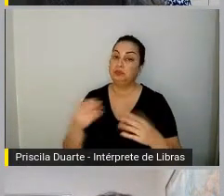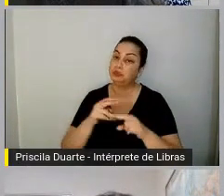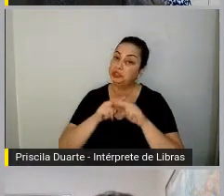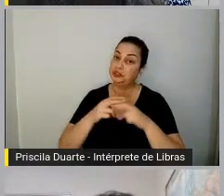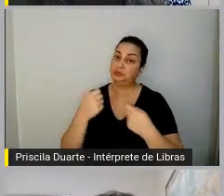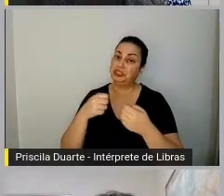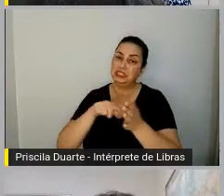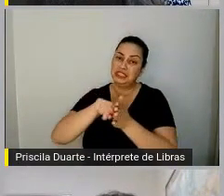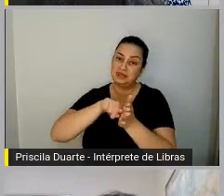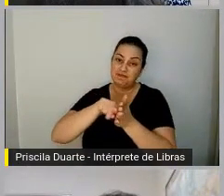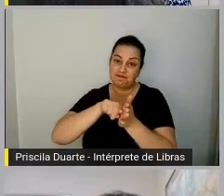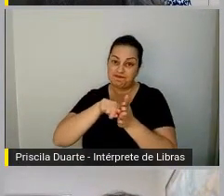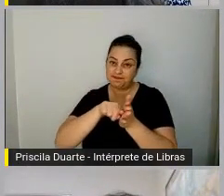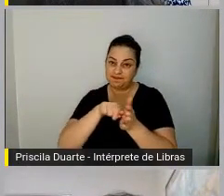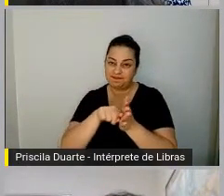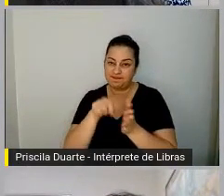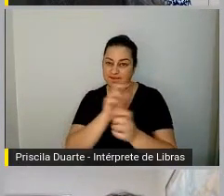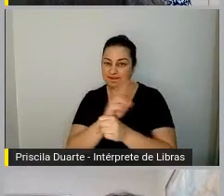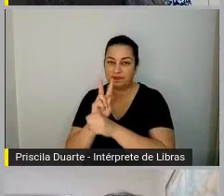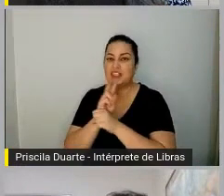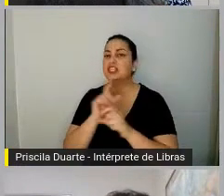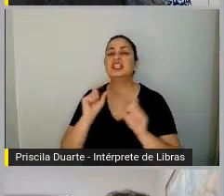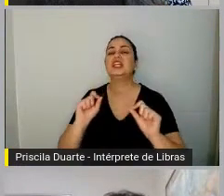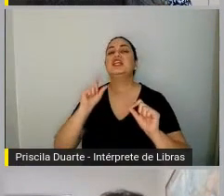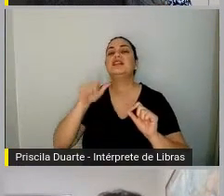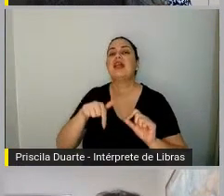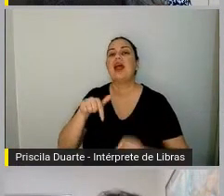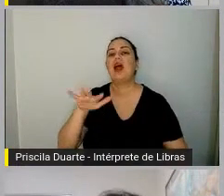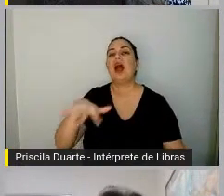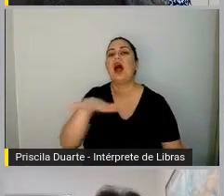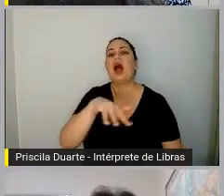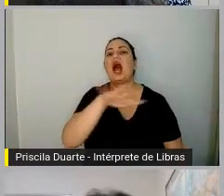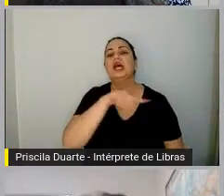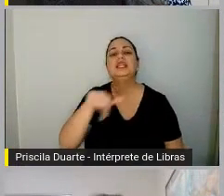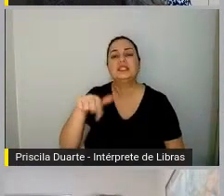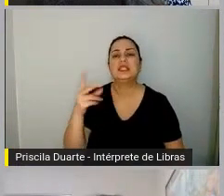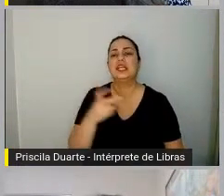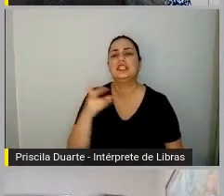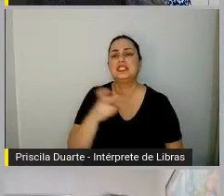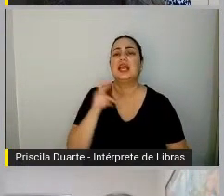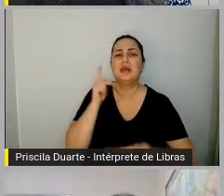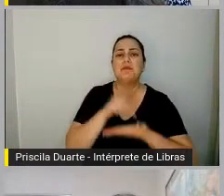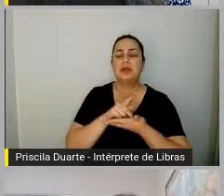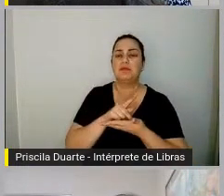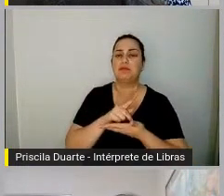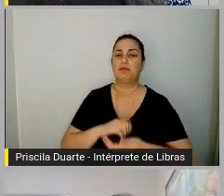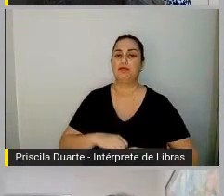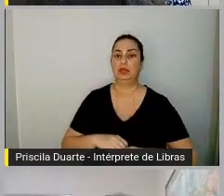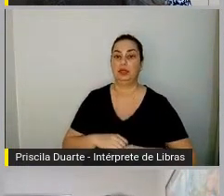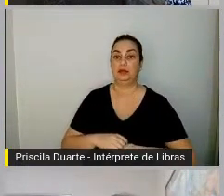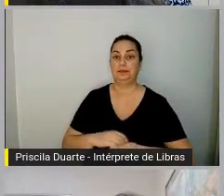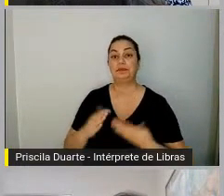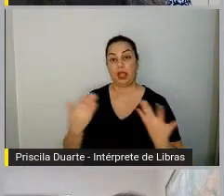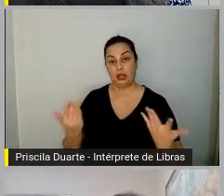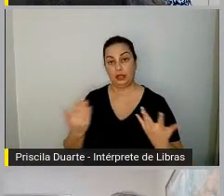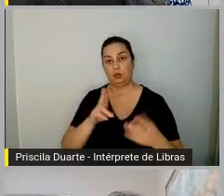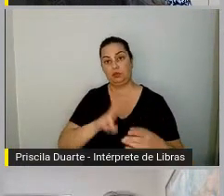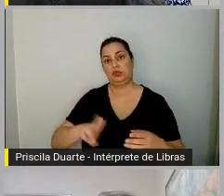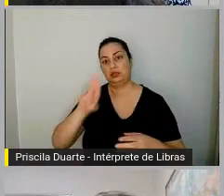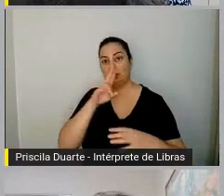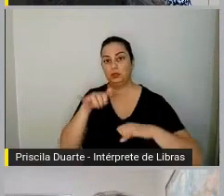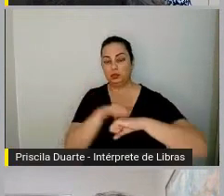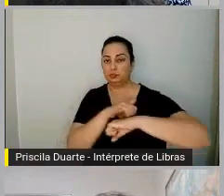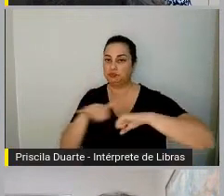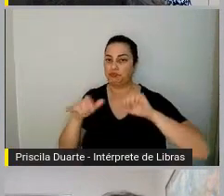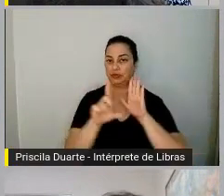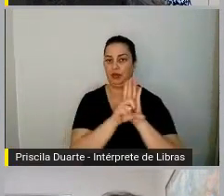quem são esses setores, quem são realmente os beneficiários. Aí nós enviamos, né, pela Lei de Acesso à Informação, para